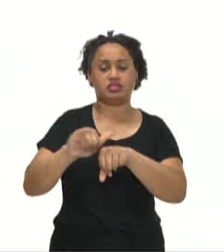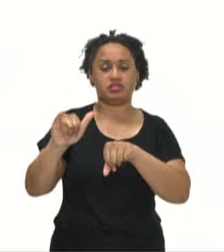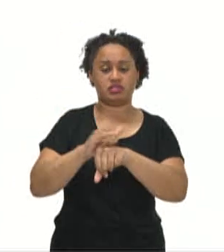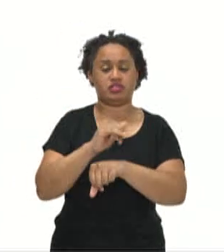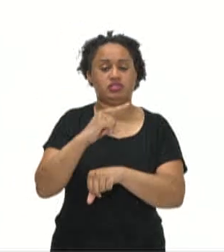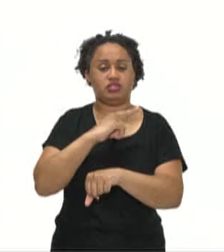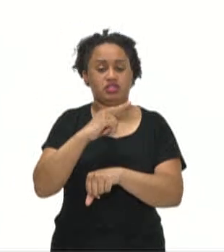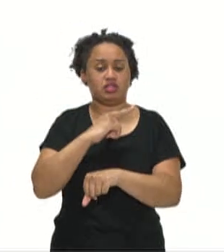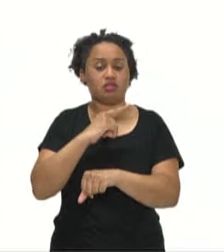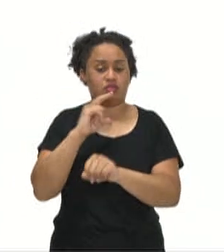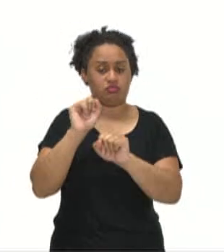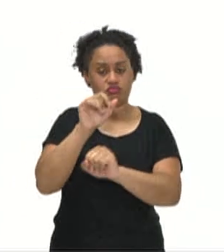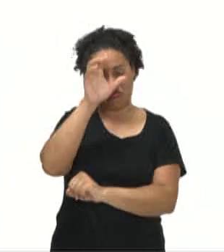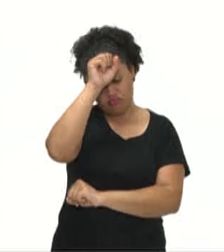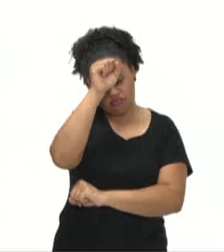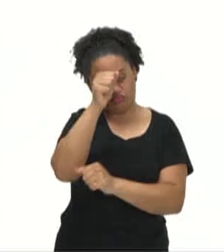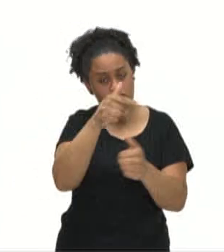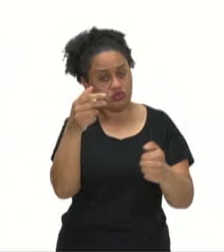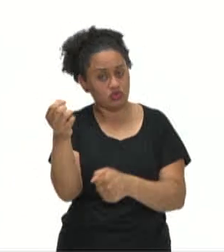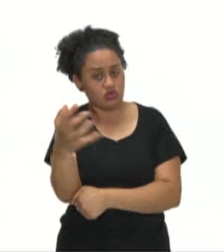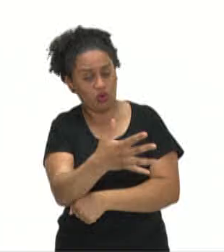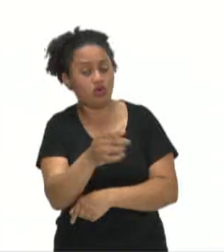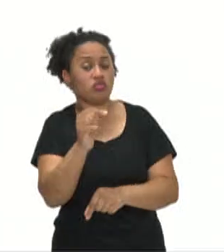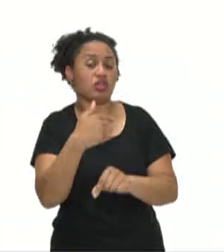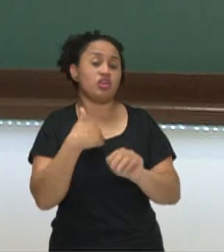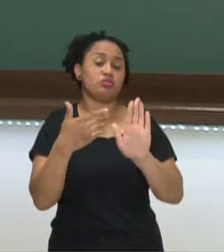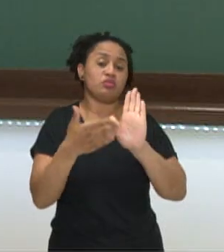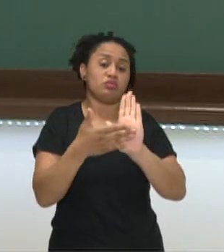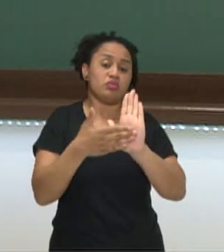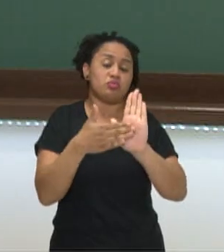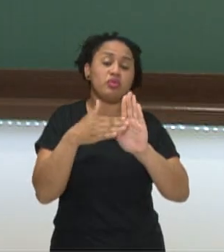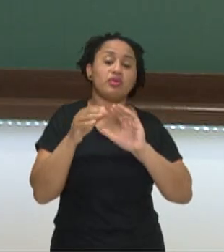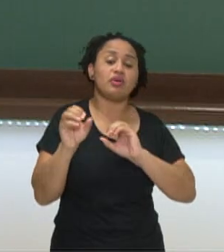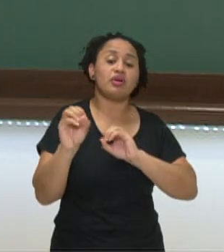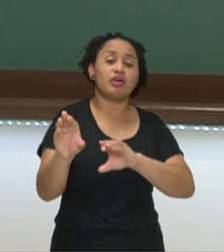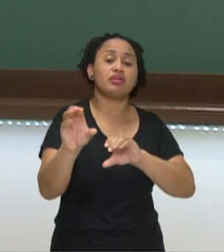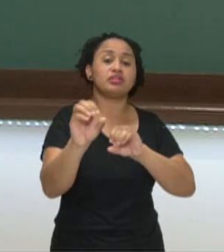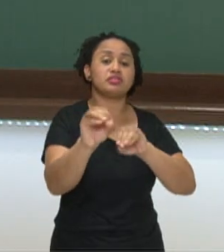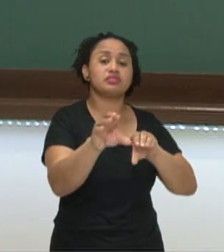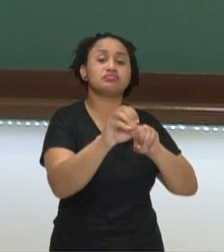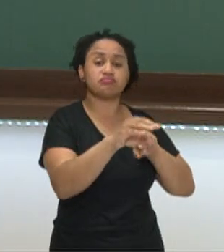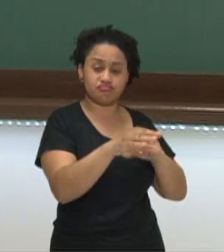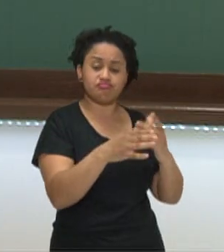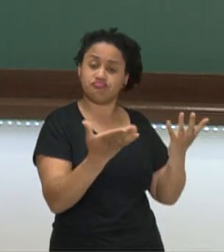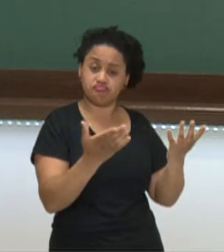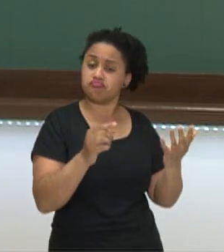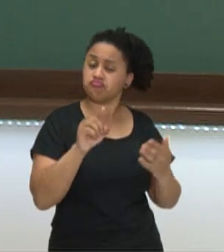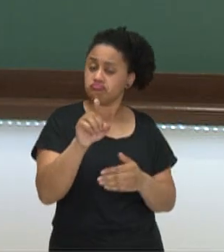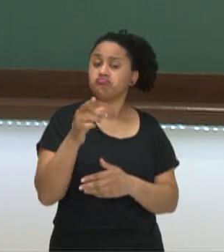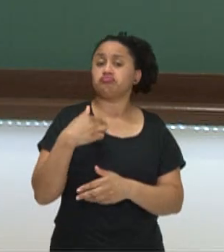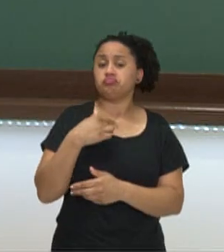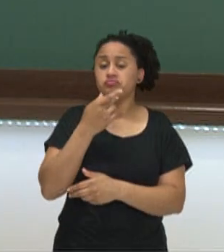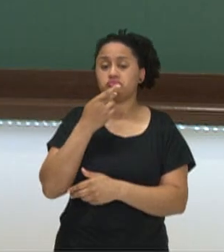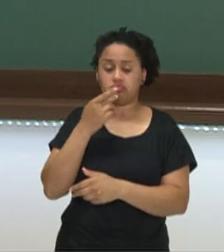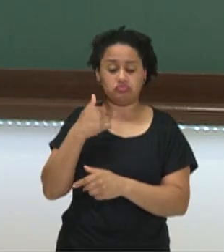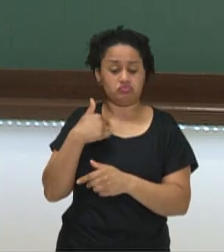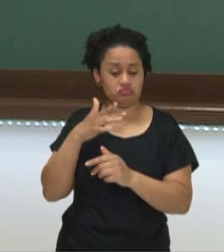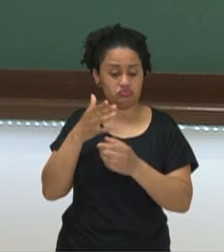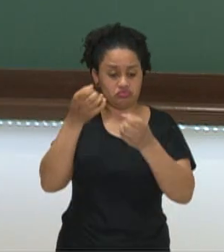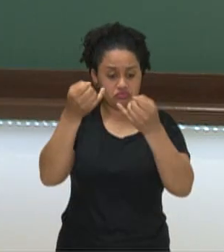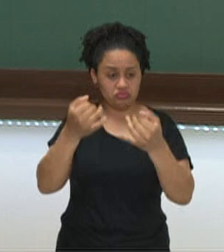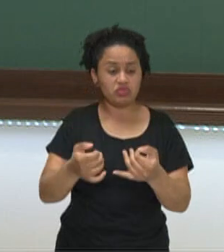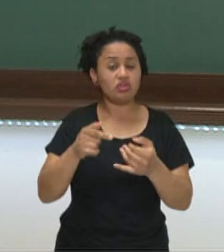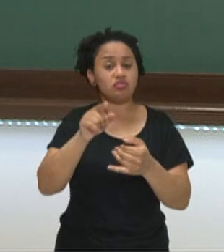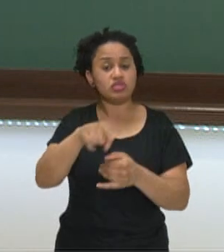para aprender algo novo é quando eu me proponho a ensinar os outros, né? Você, como eu disse, né, você e seus colegas de